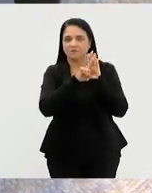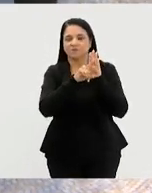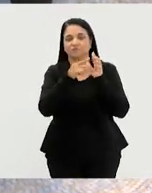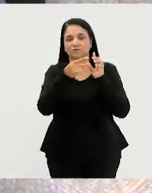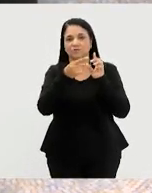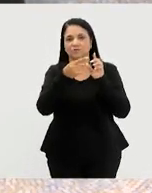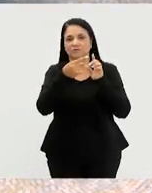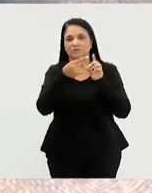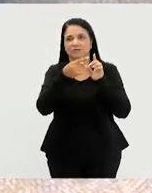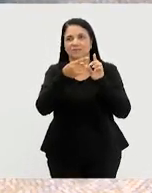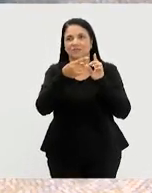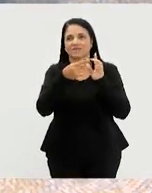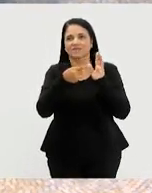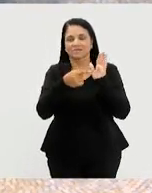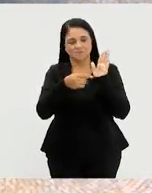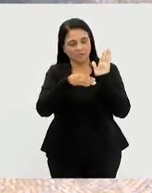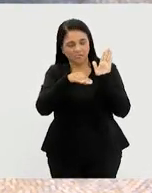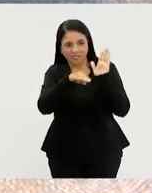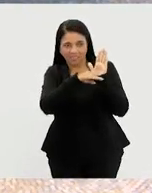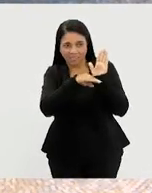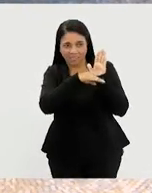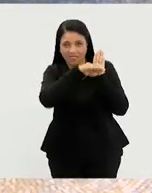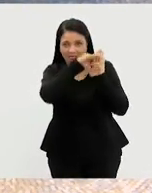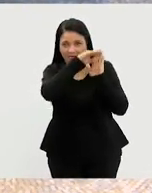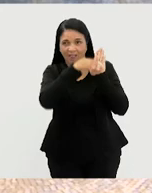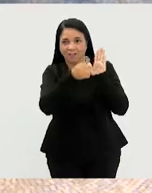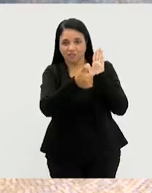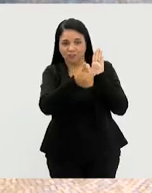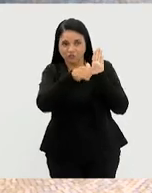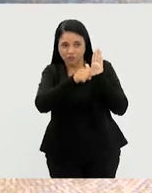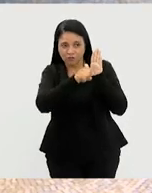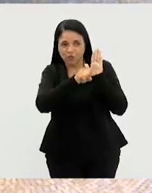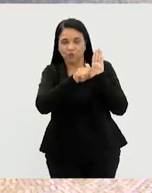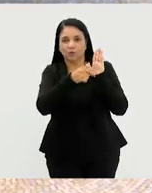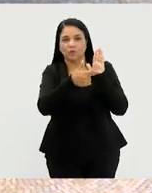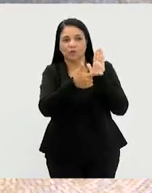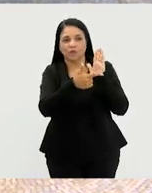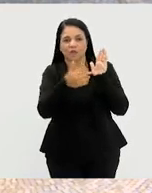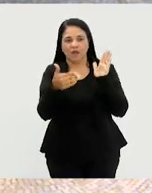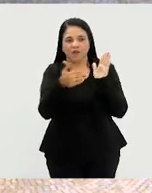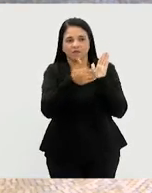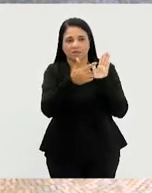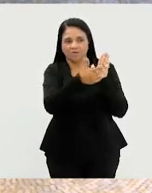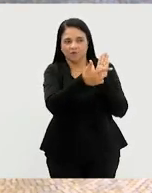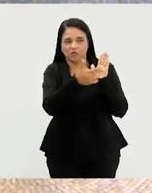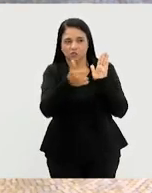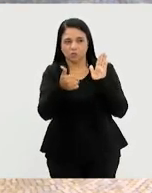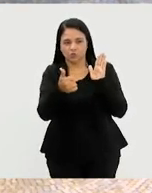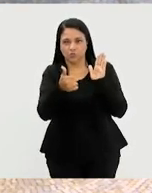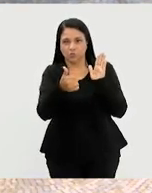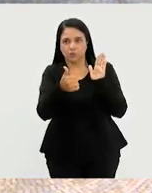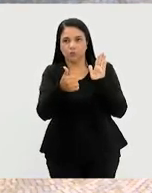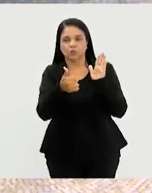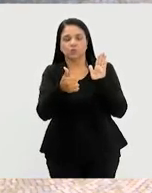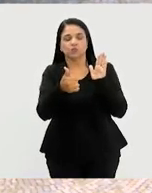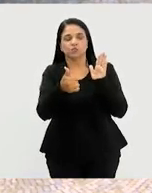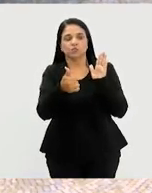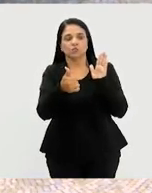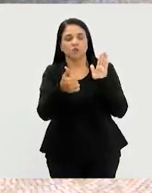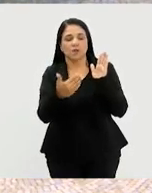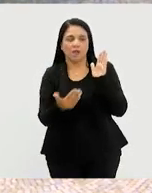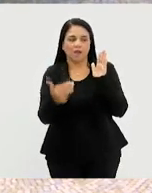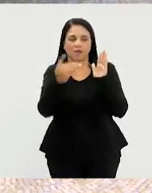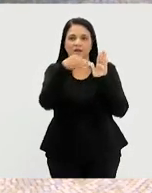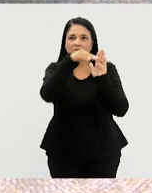dizendo como a inversão da da pauta pedindo então para que pudéssemos votar do 18º ao 21º projetos de